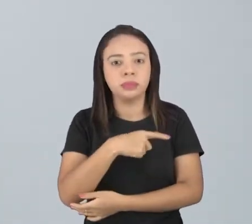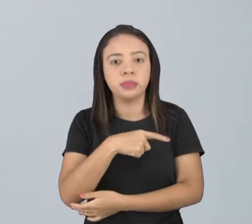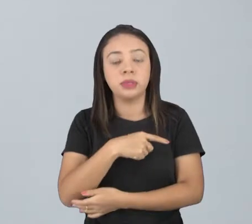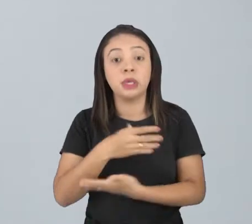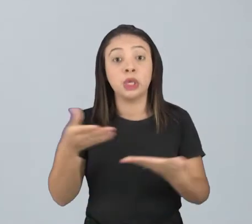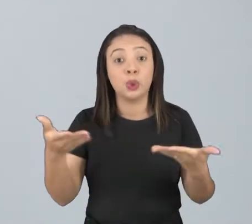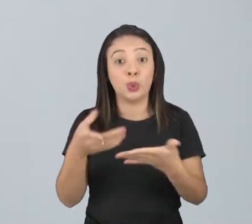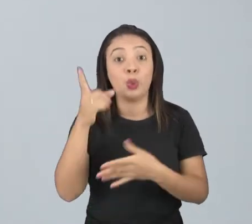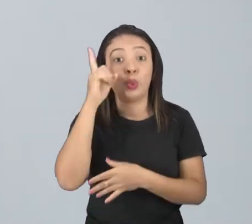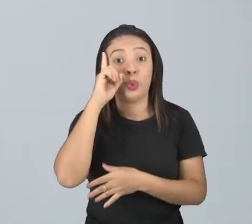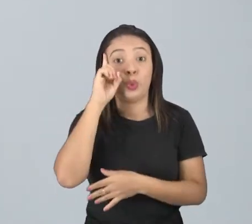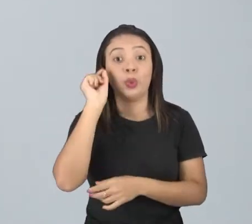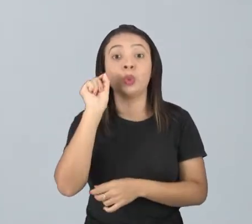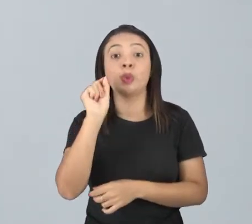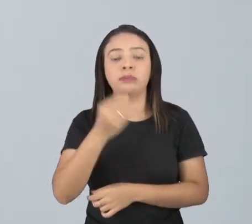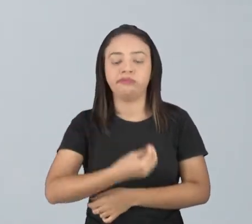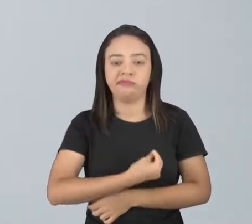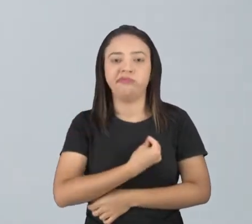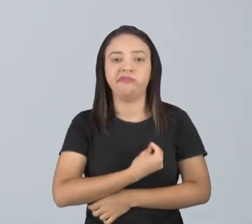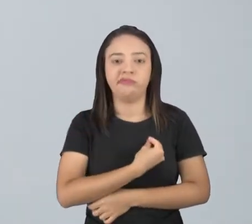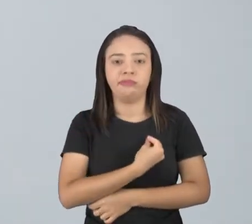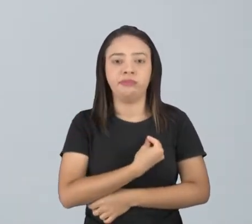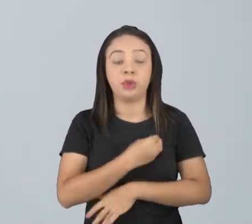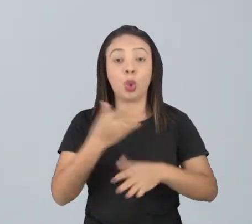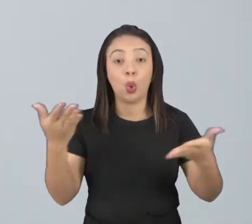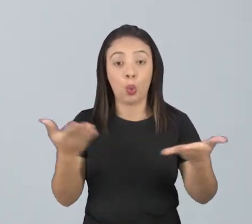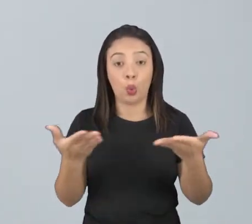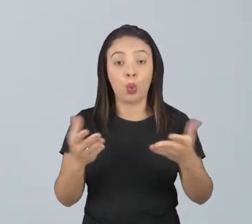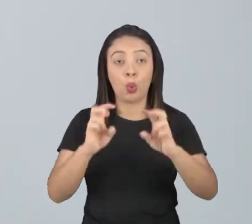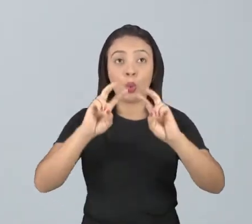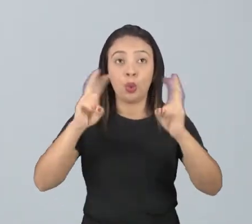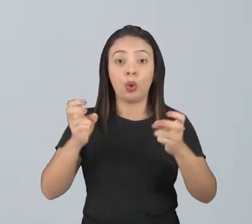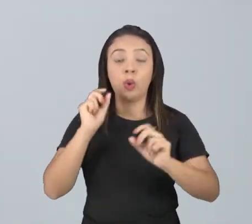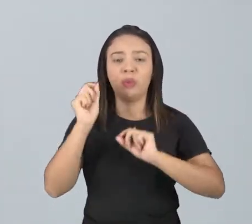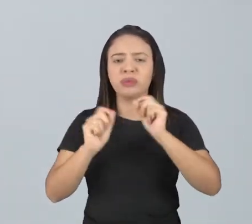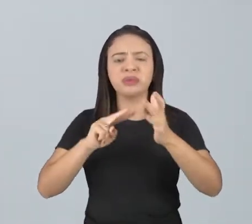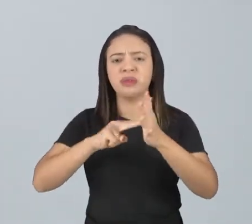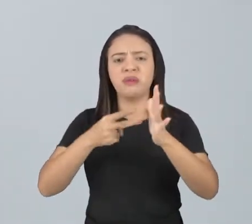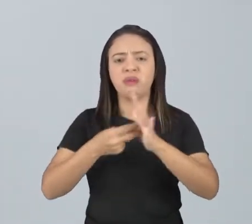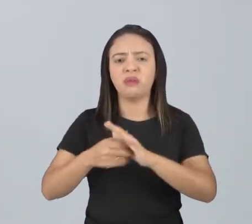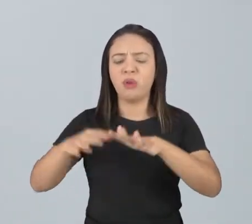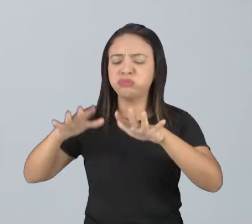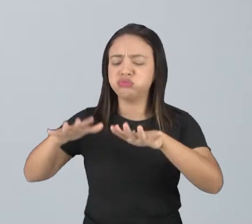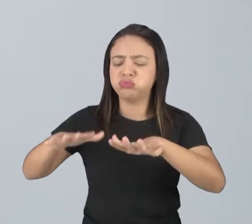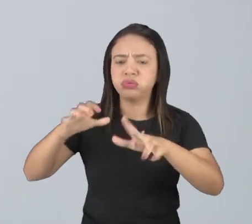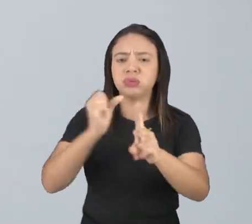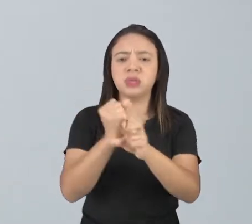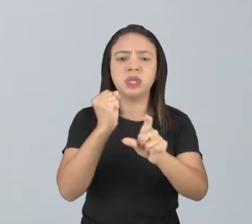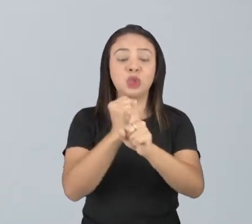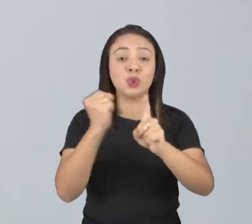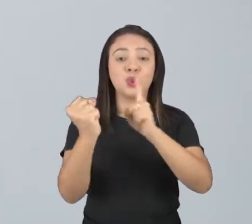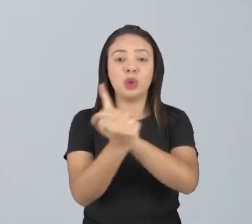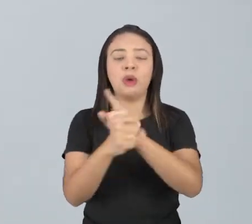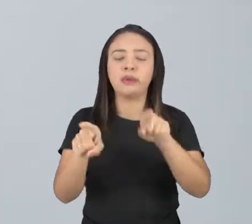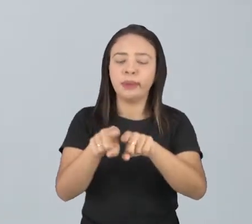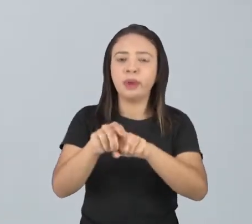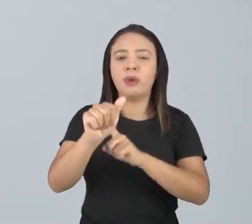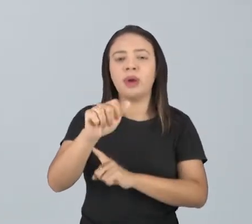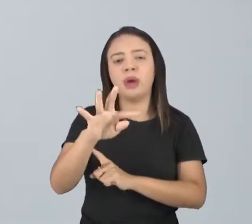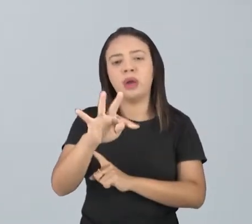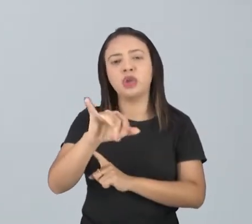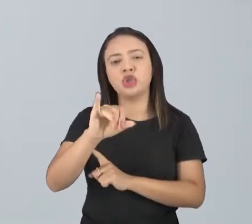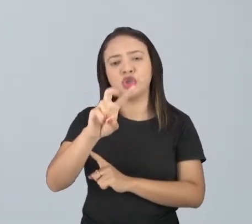nosso cotidiano, certo? No nosso dia a dia. A gente vai discutir um pouquinho sobre o que são movimentos sociais, o que é o ativismo e o que é